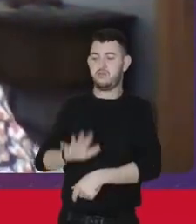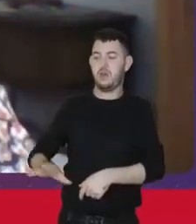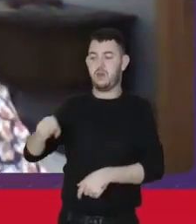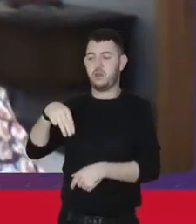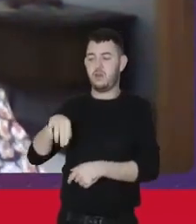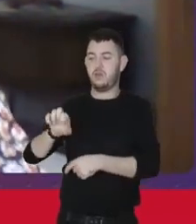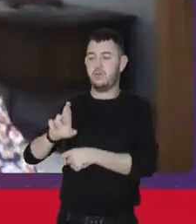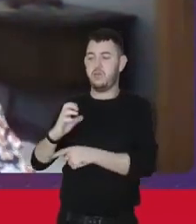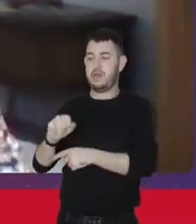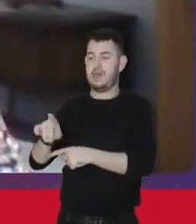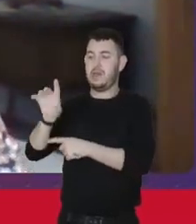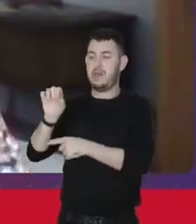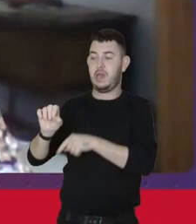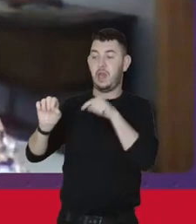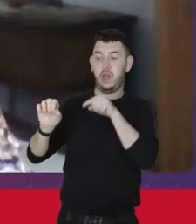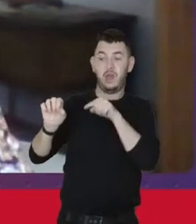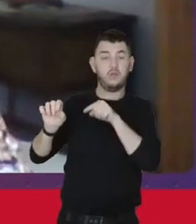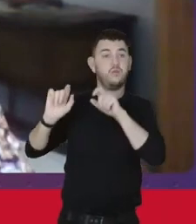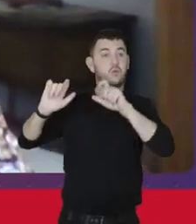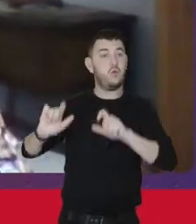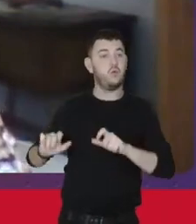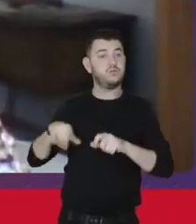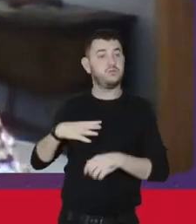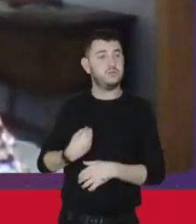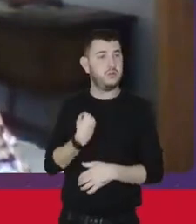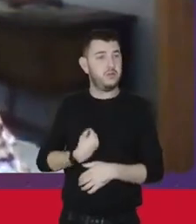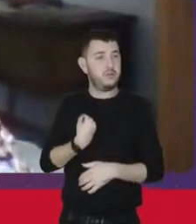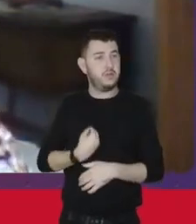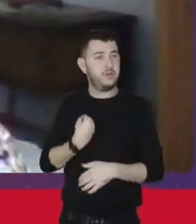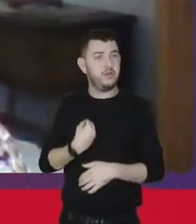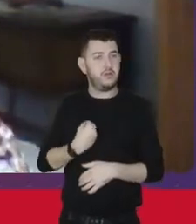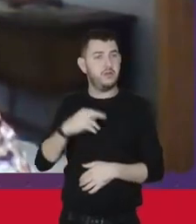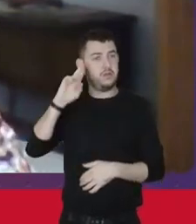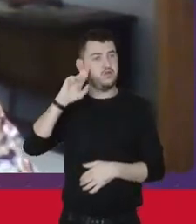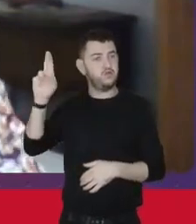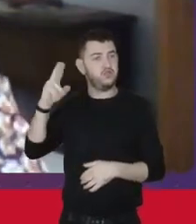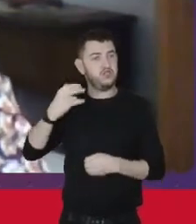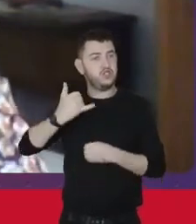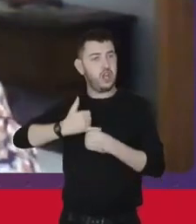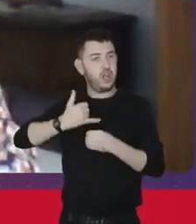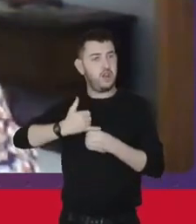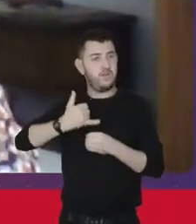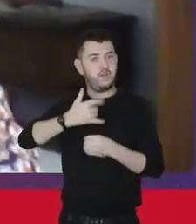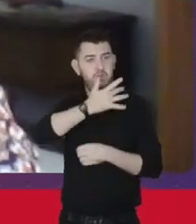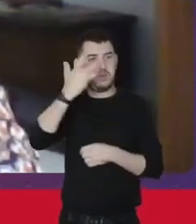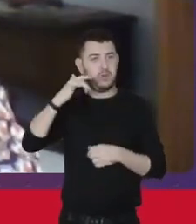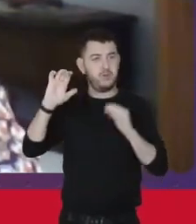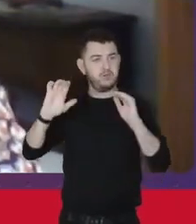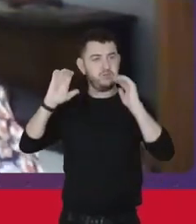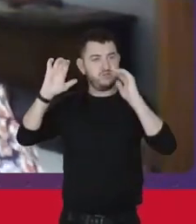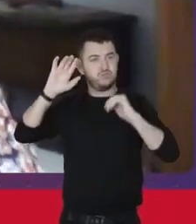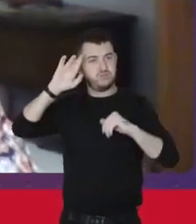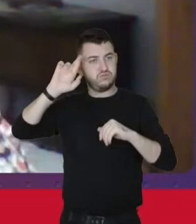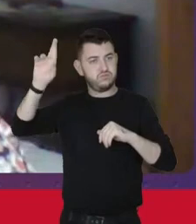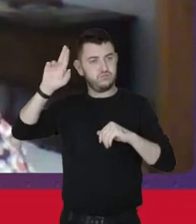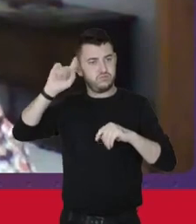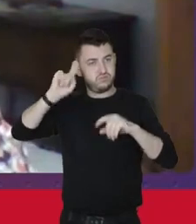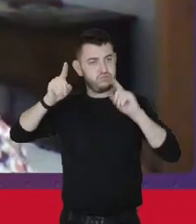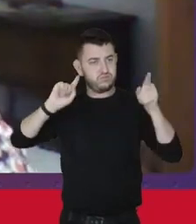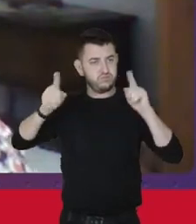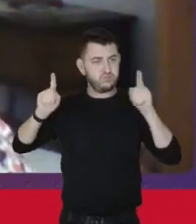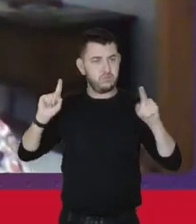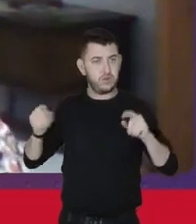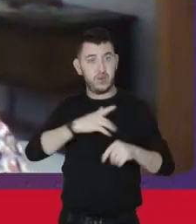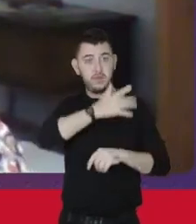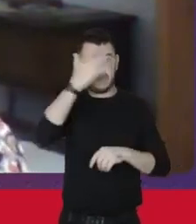trabalho, né, em que, na presença de um empregador, de uma empregadora, o trabalhador e a trabalhadora vende